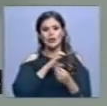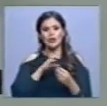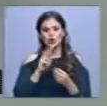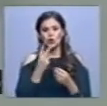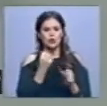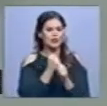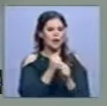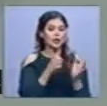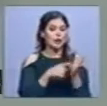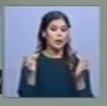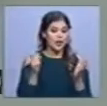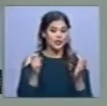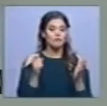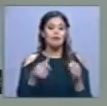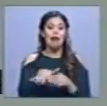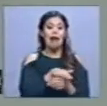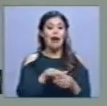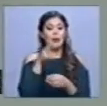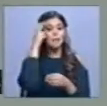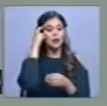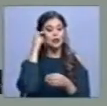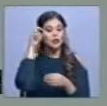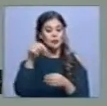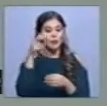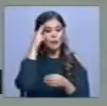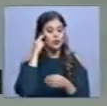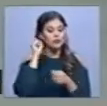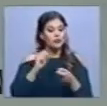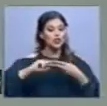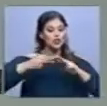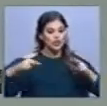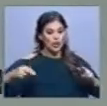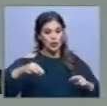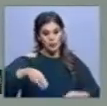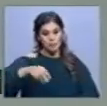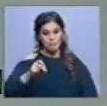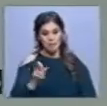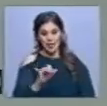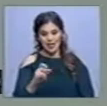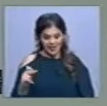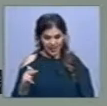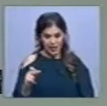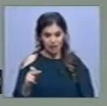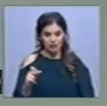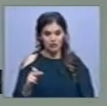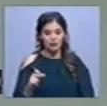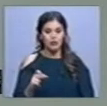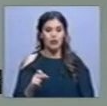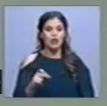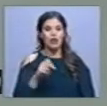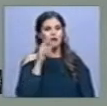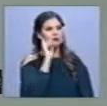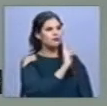Unidos e na área da biologia, e neste caso também da biologia genética. Olha, Maria do Céu Patrão Neves, O Admirável Horizonte